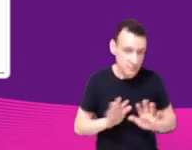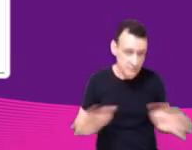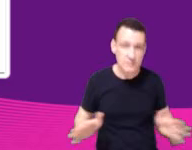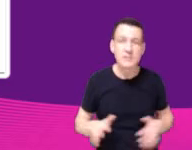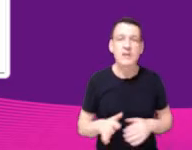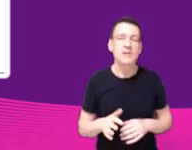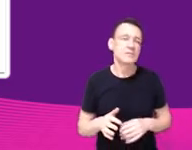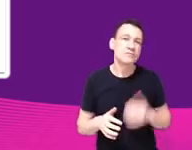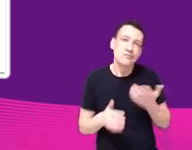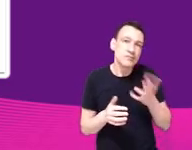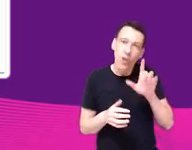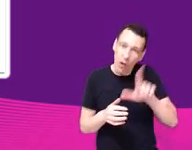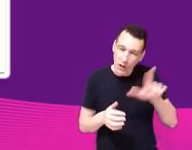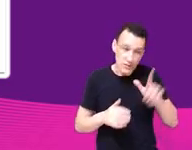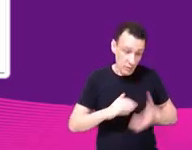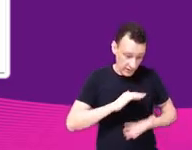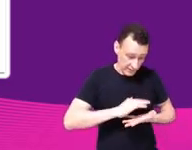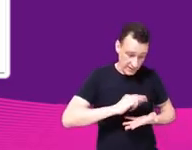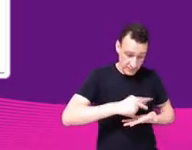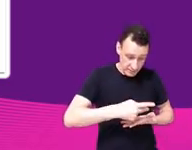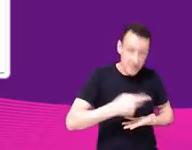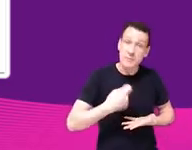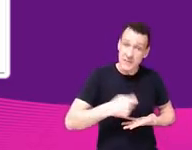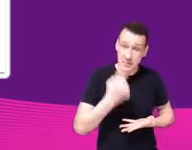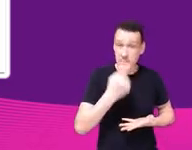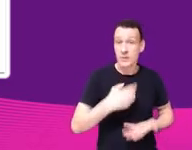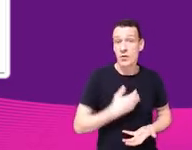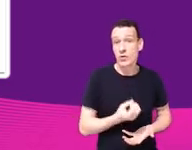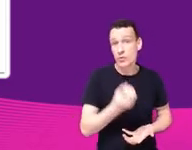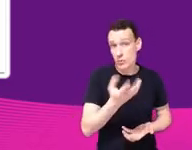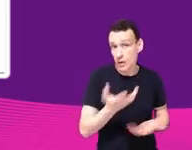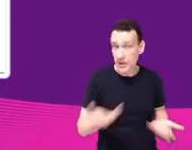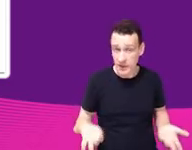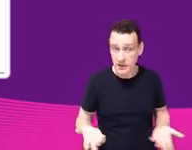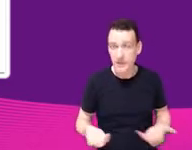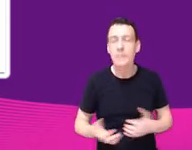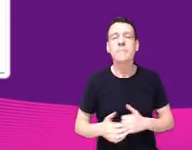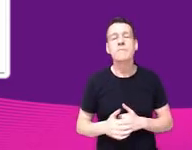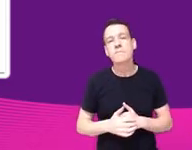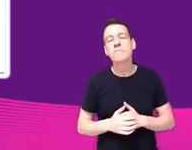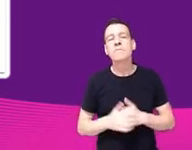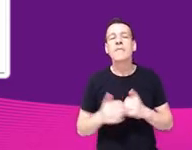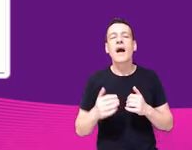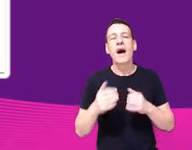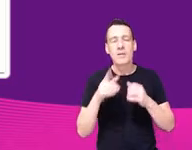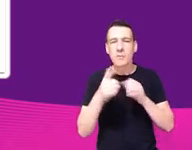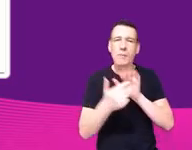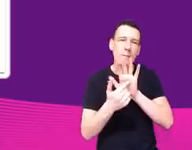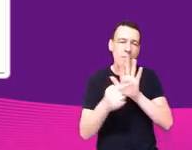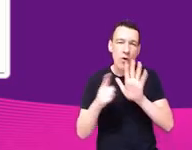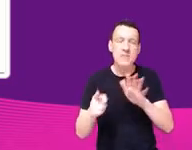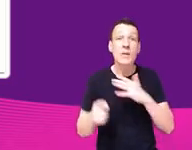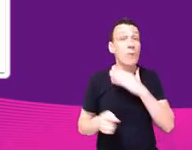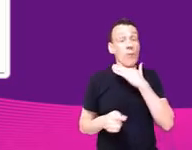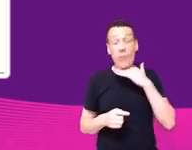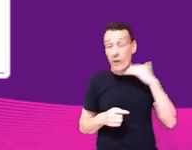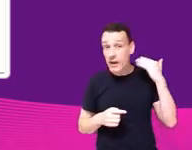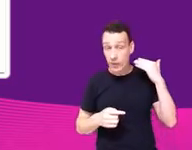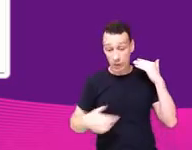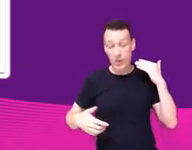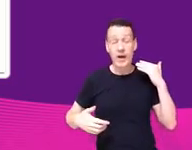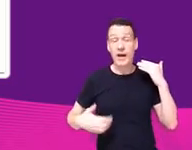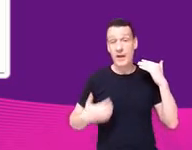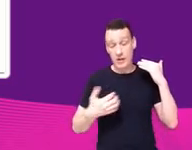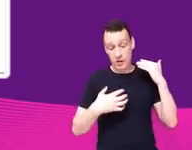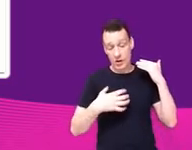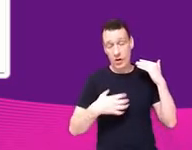não houver doações. E aqui diz respeito à doação de doadores falecidos nas diferentes regiões do globo,